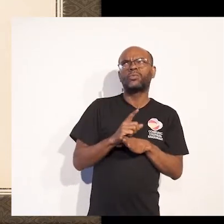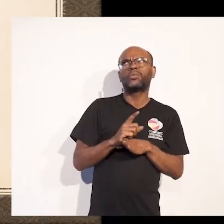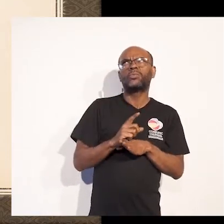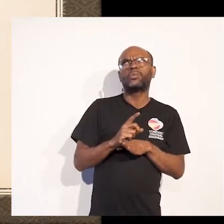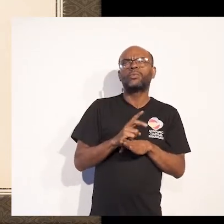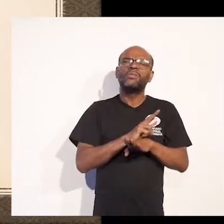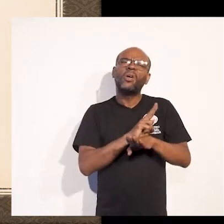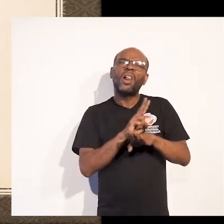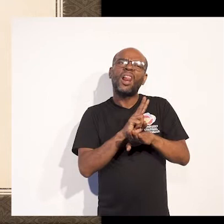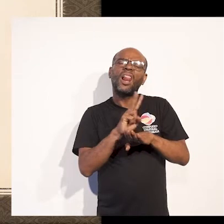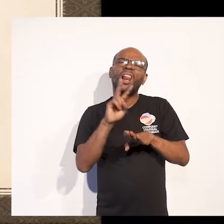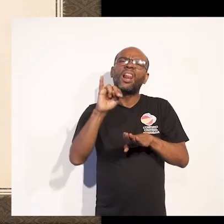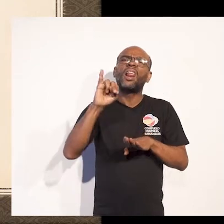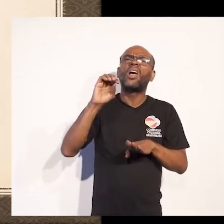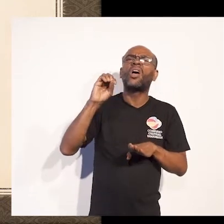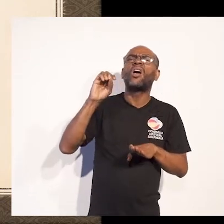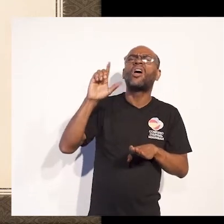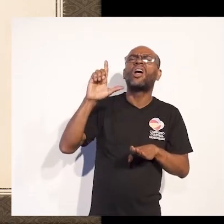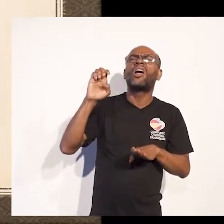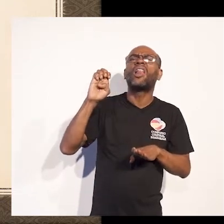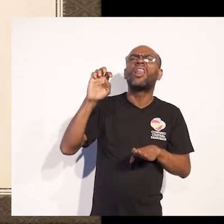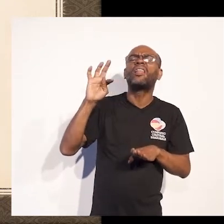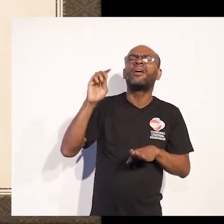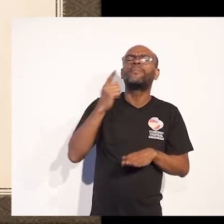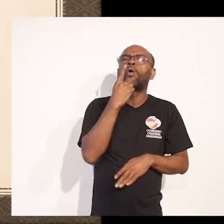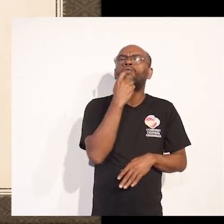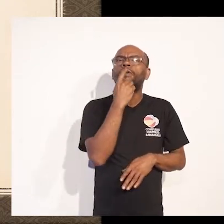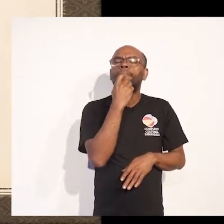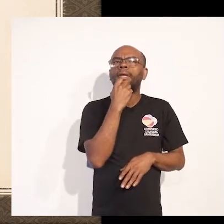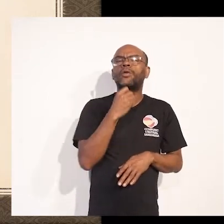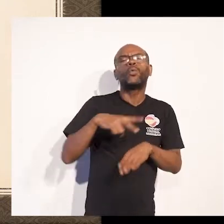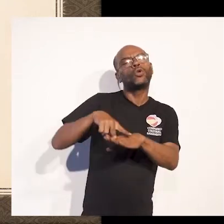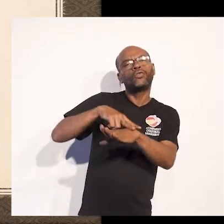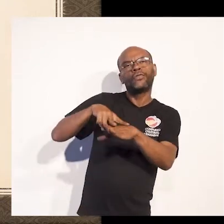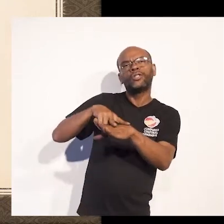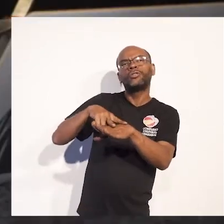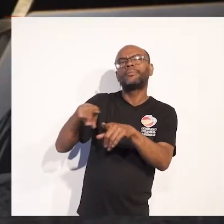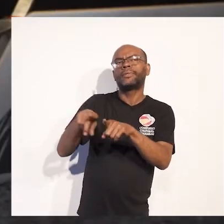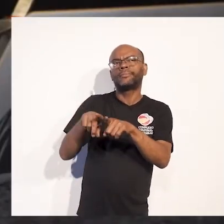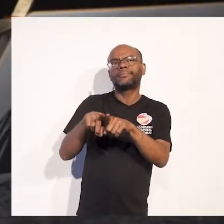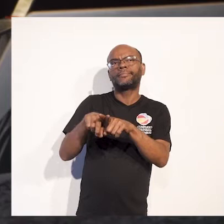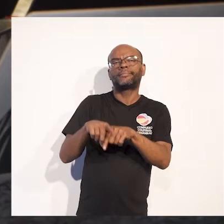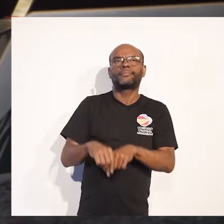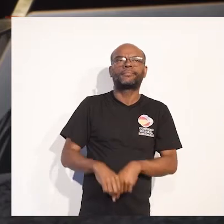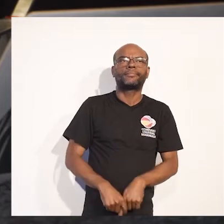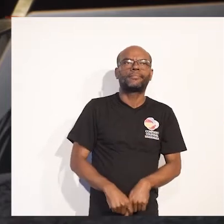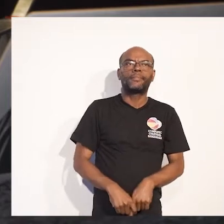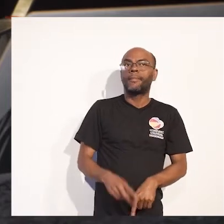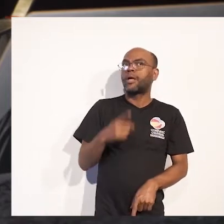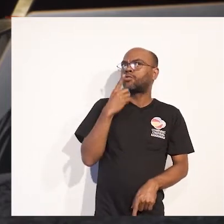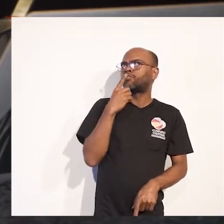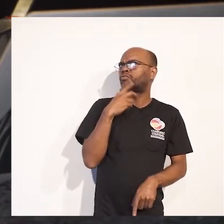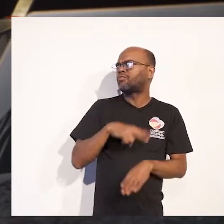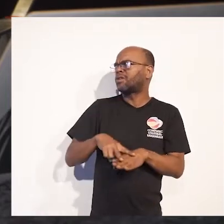para facilitar. Um vermelho e um verde. Opa, mas o verde